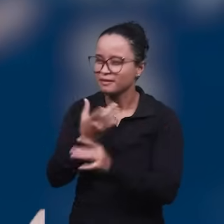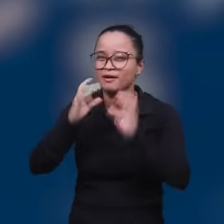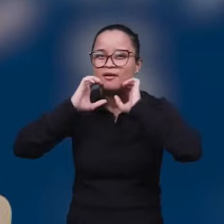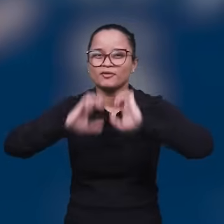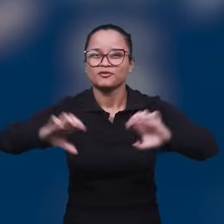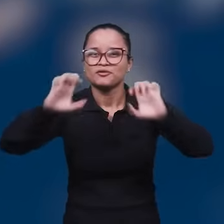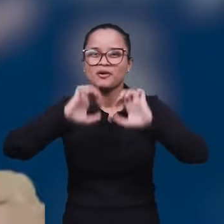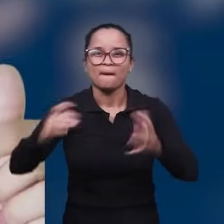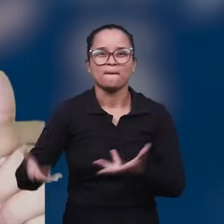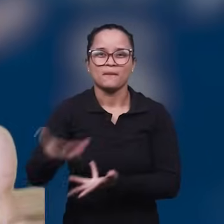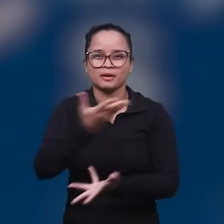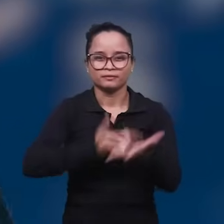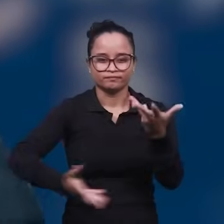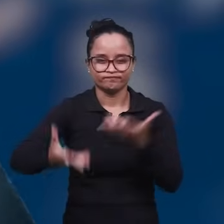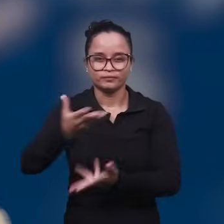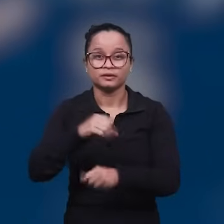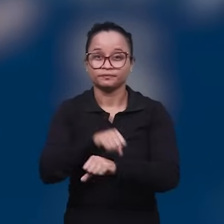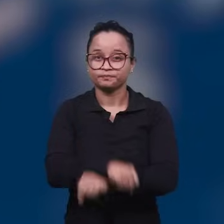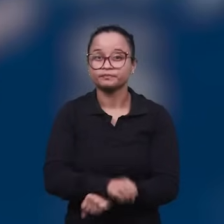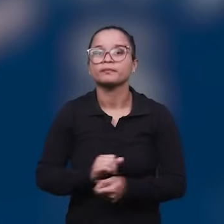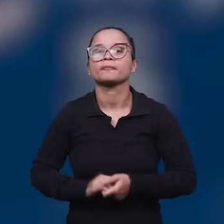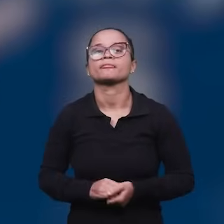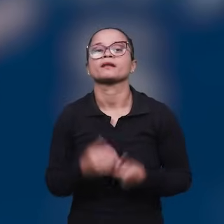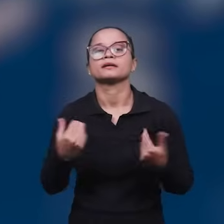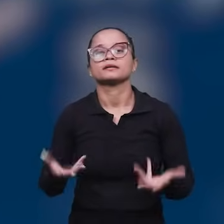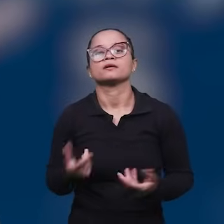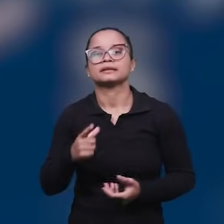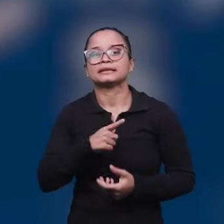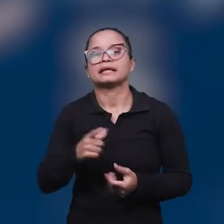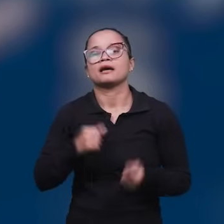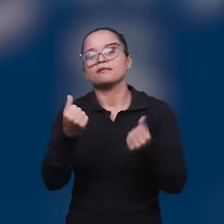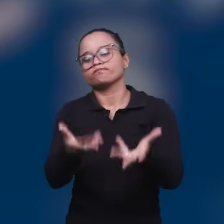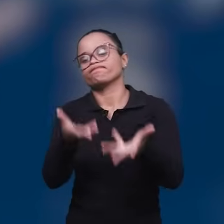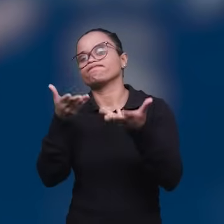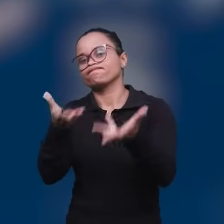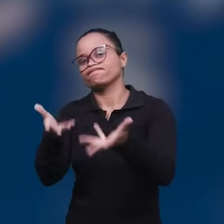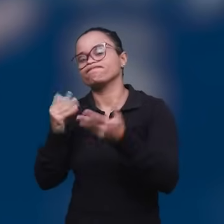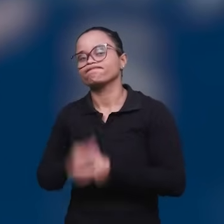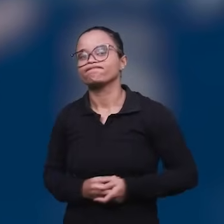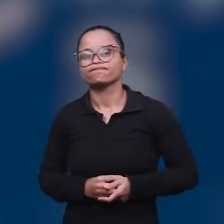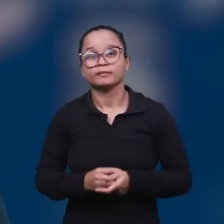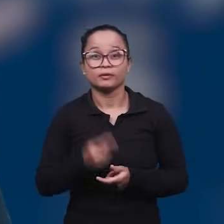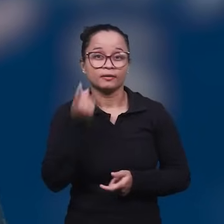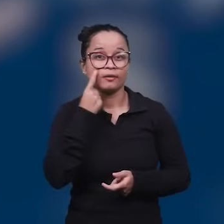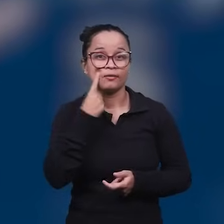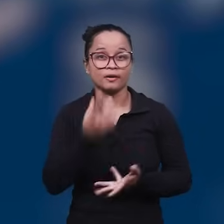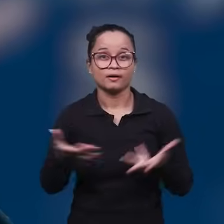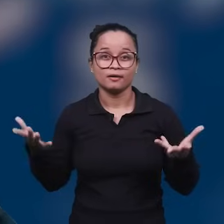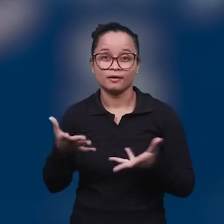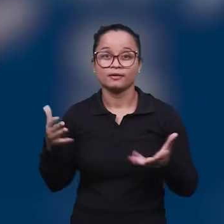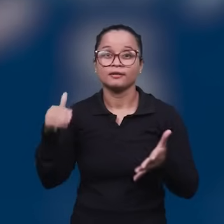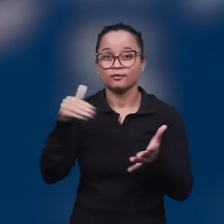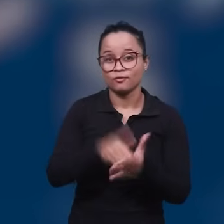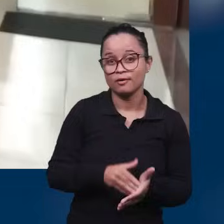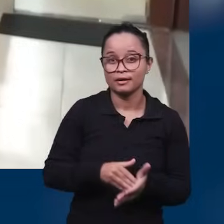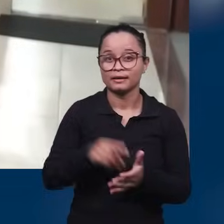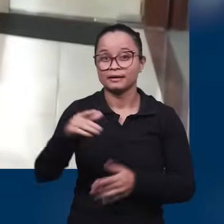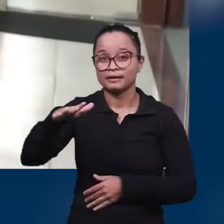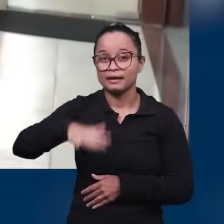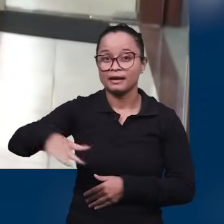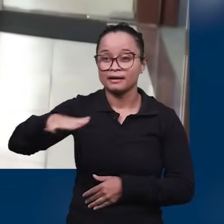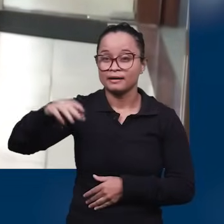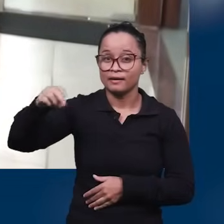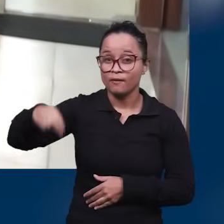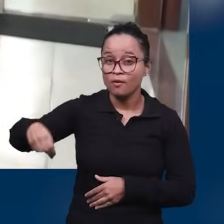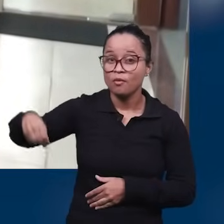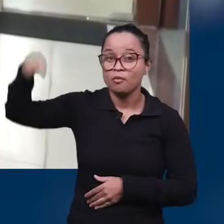tudo agora que aconteceu nesse último final de semana na região norte com as nossas crianças, intermediários e adolescentes. Confira tudo agora. A paz